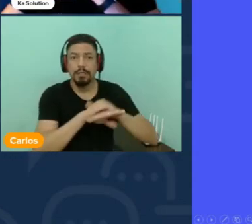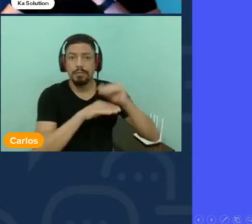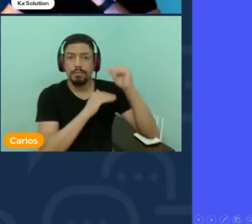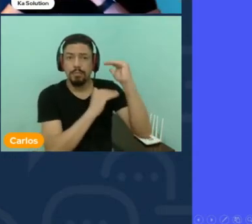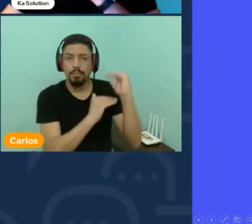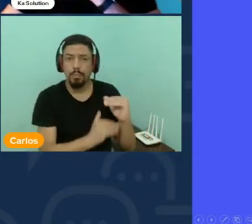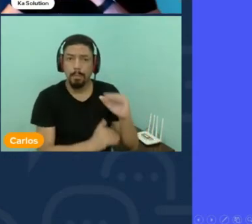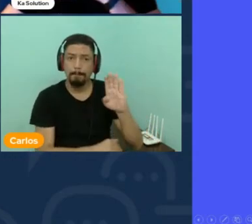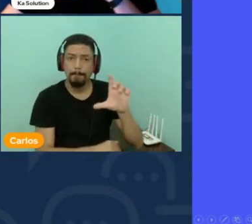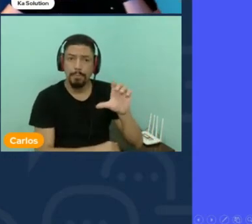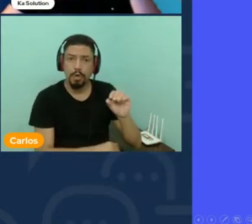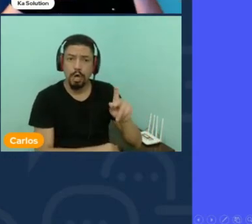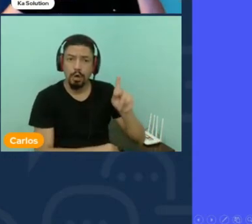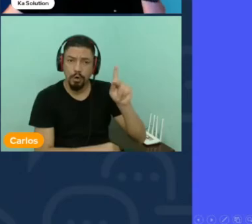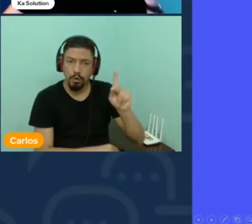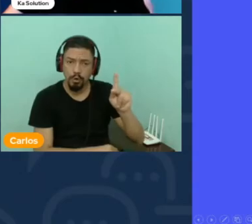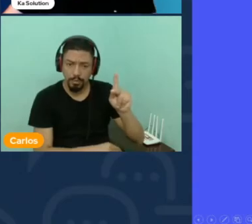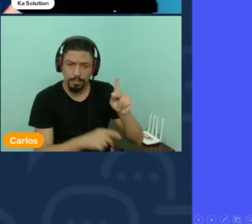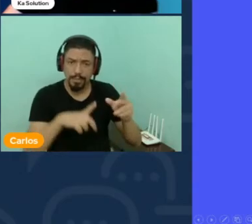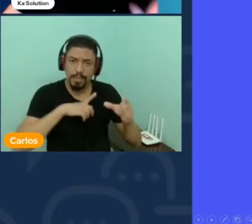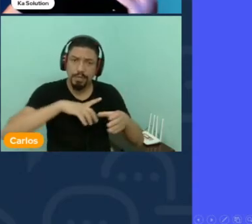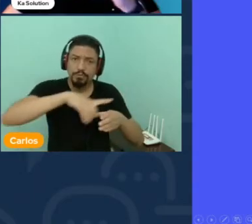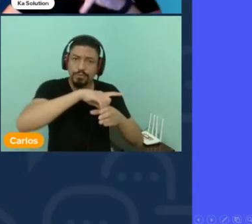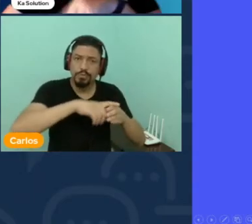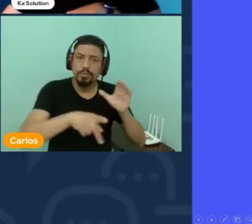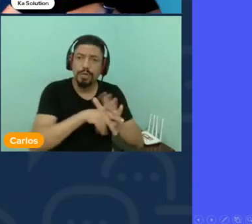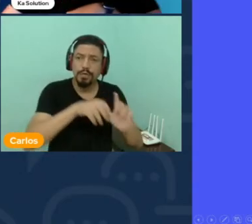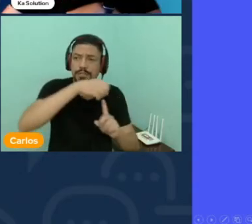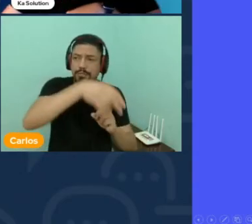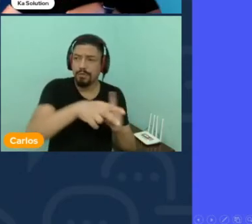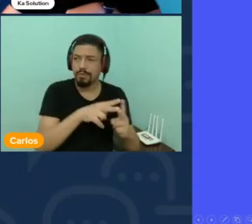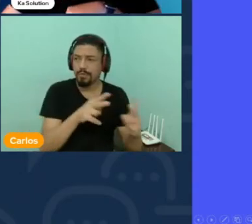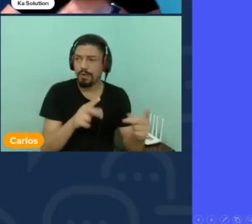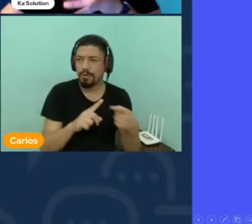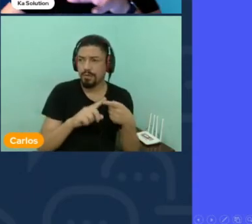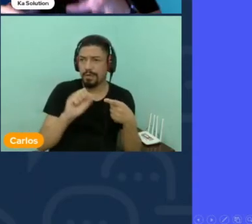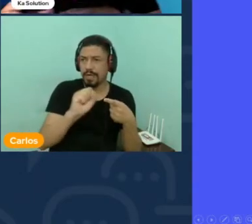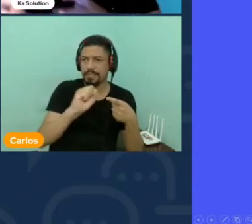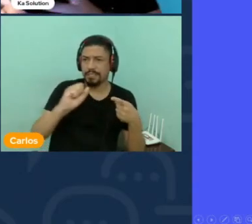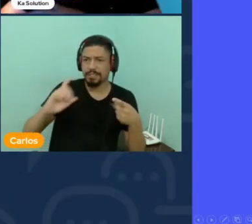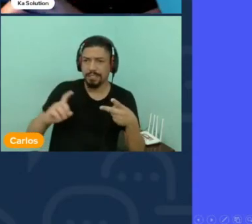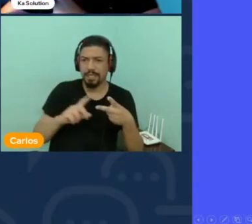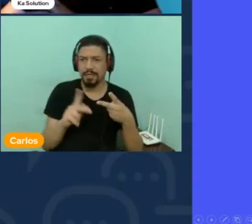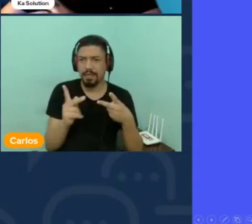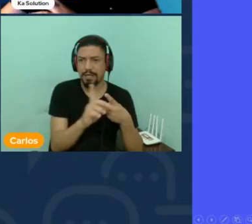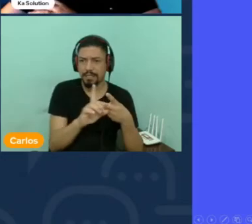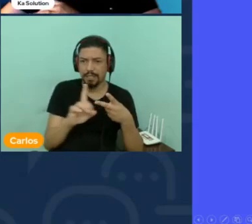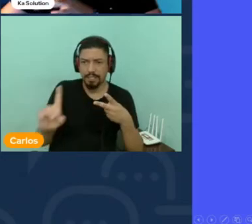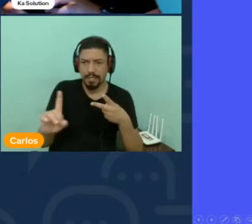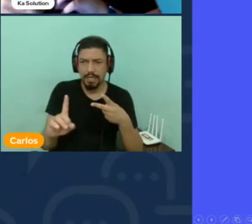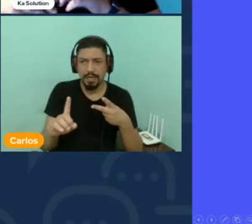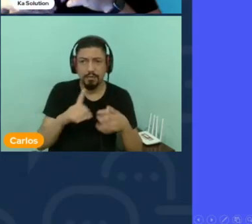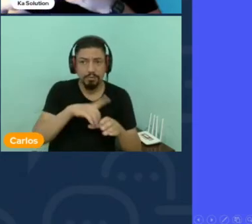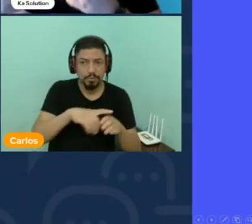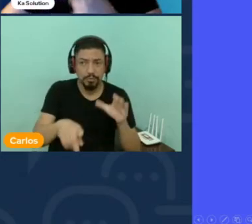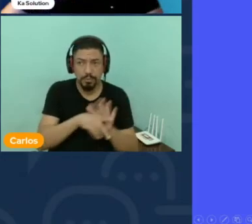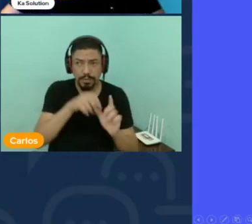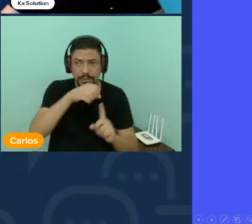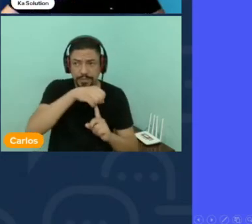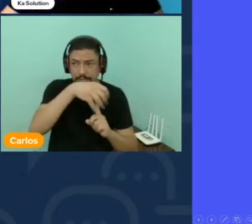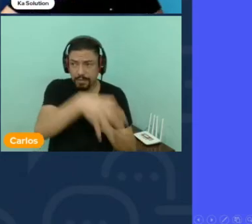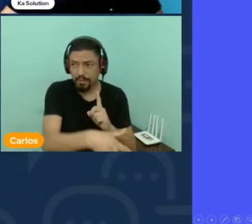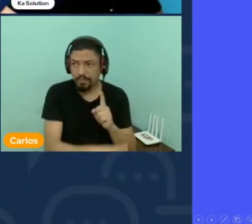do EC2. Pode ser SSD, pode ser HDD. Os discos dos meus servidores, eles